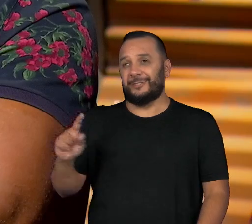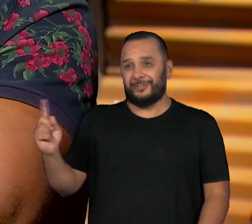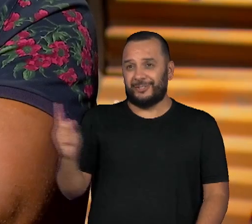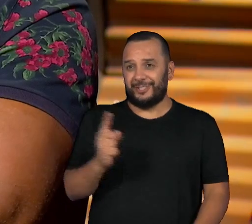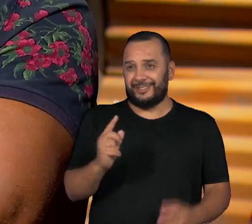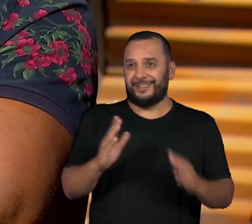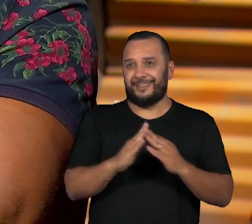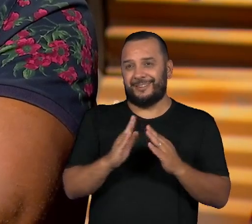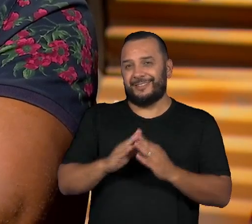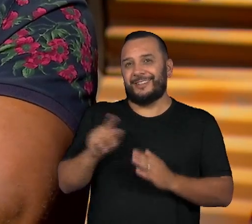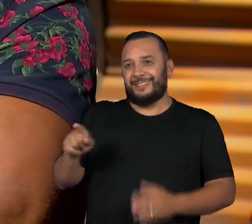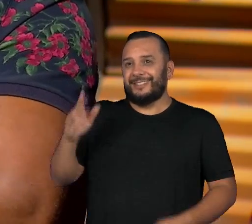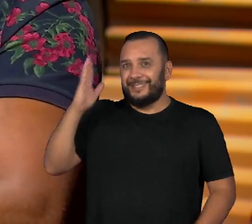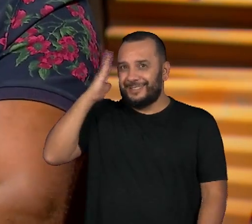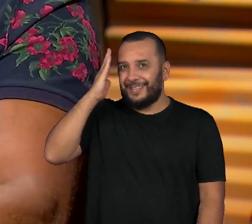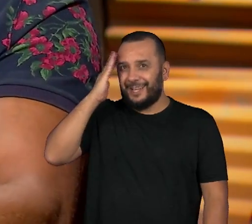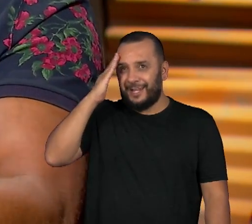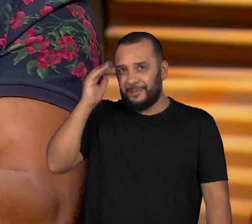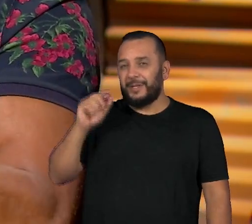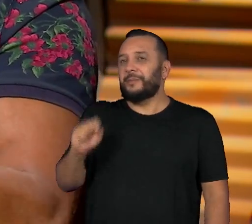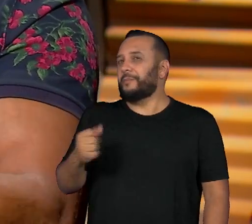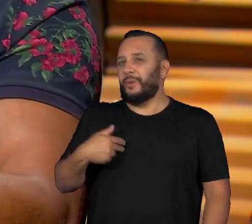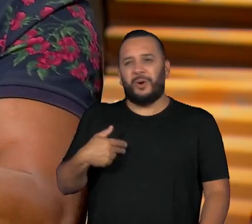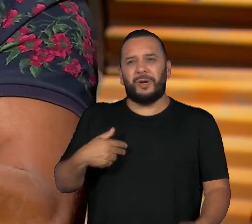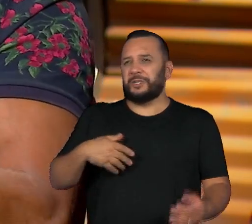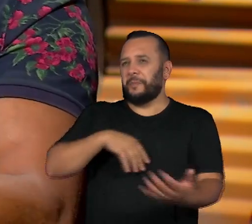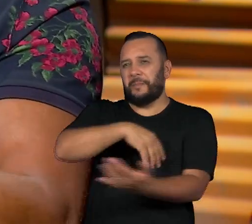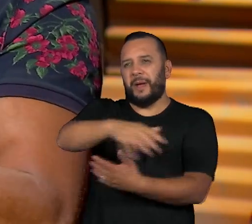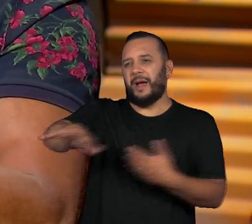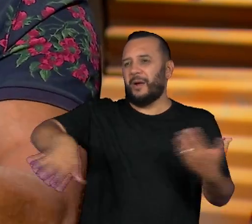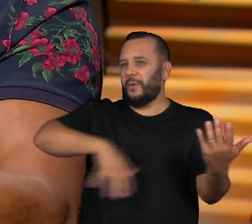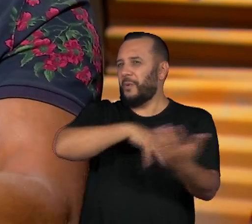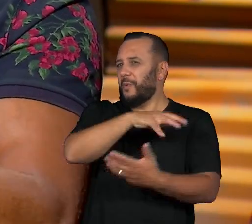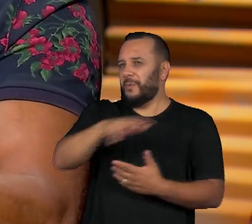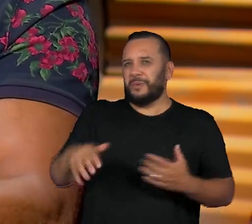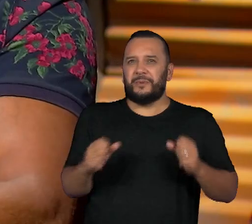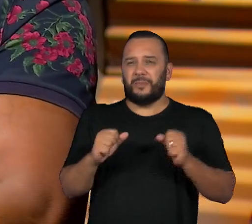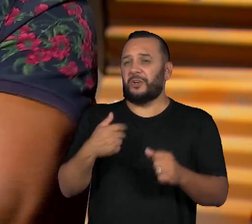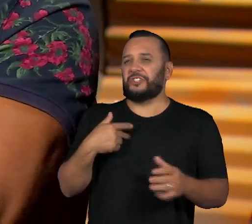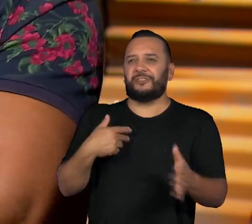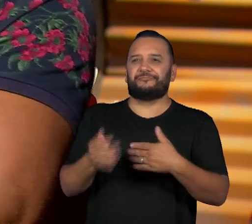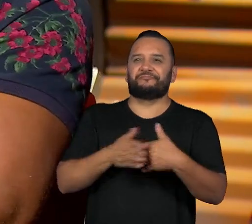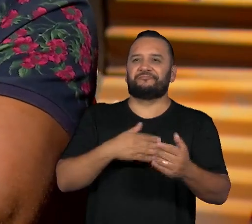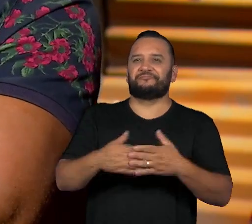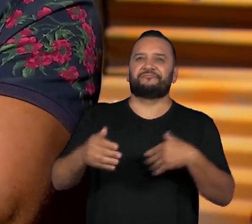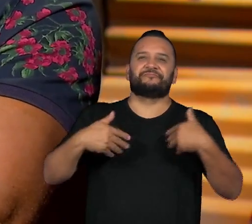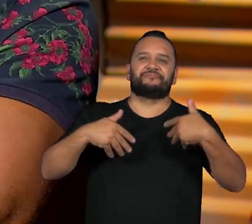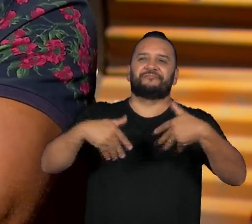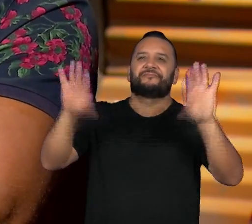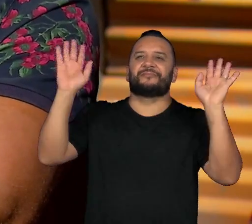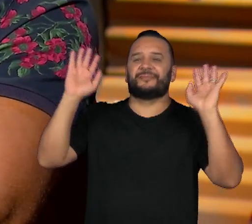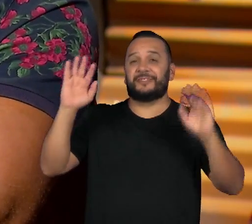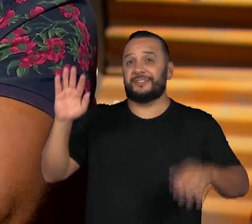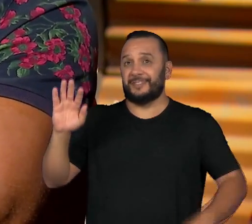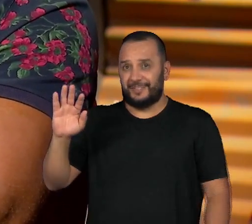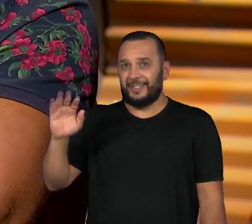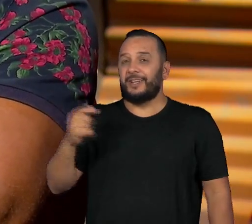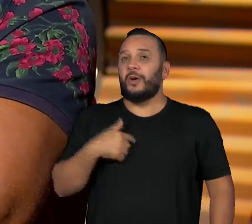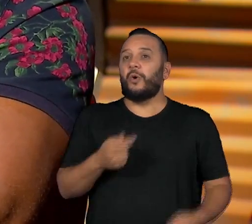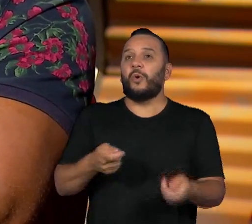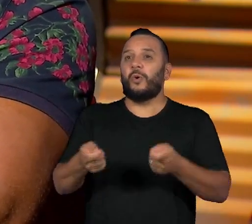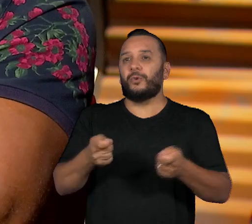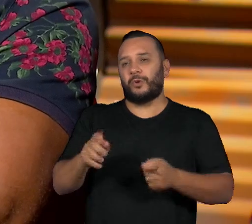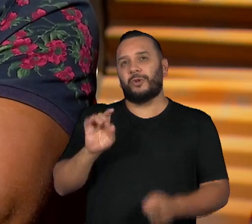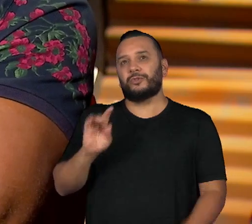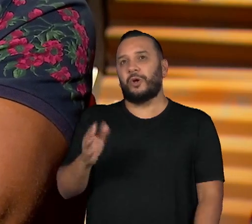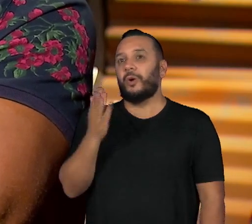ele já sabe que ele vai poder tocar o horror que não né? E a única coisa que a gente controla é a